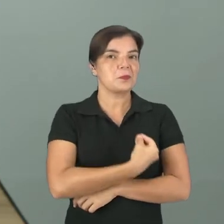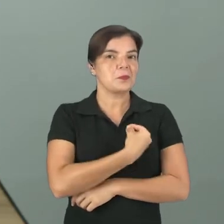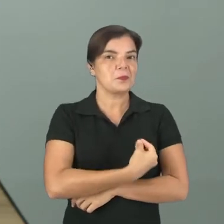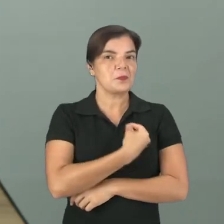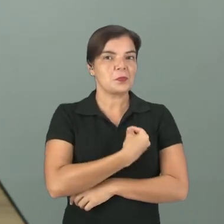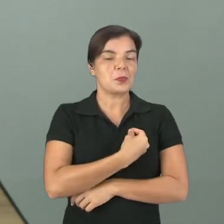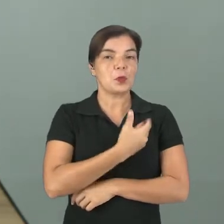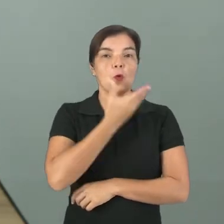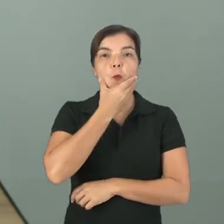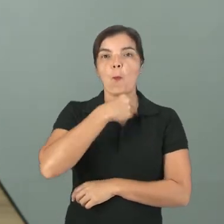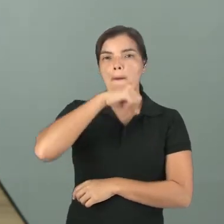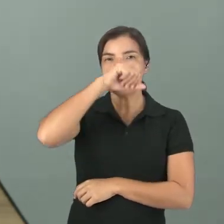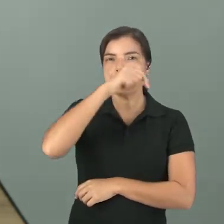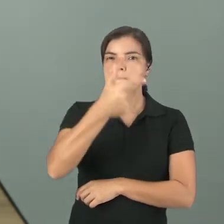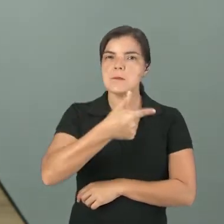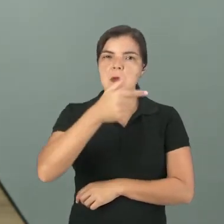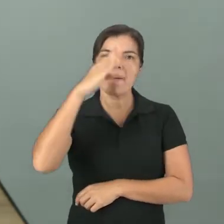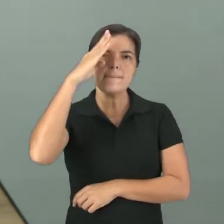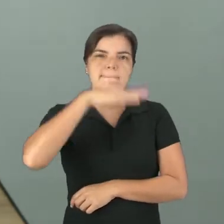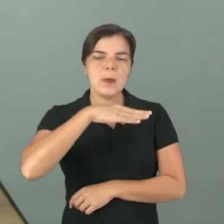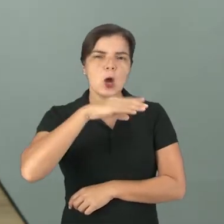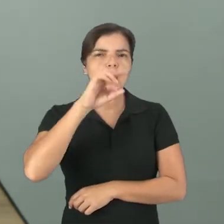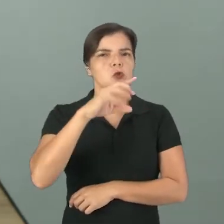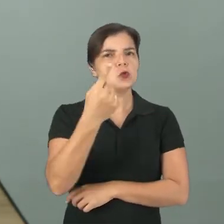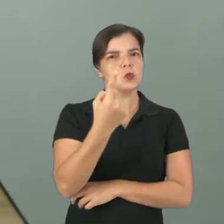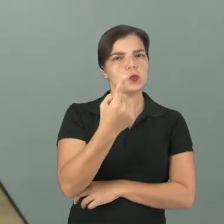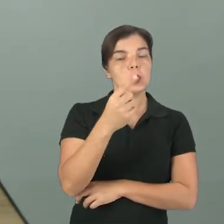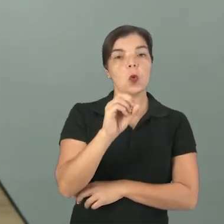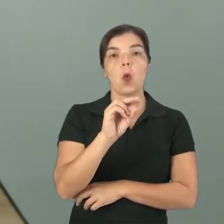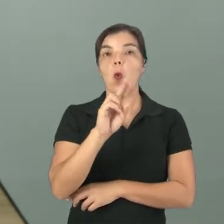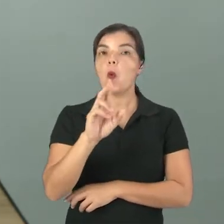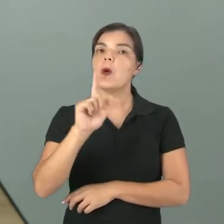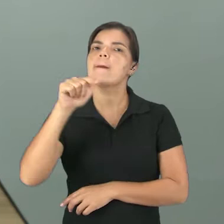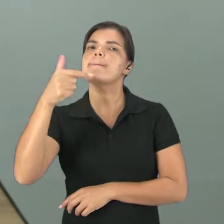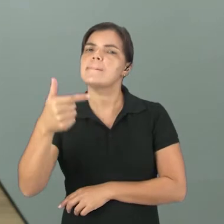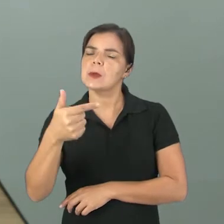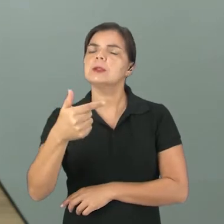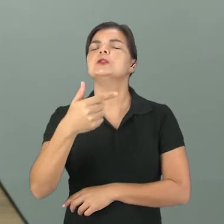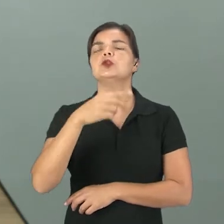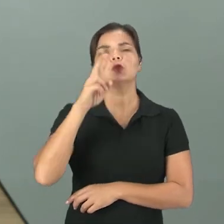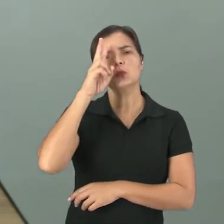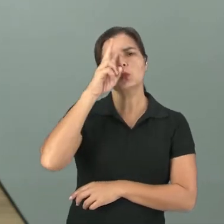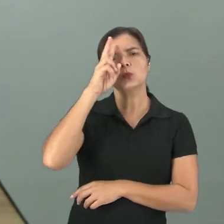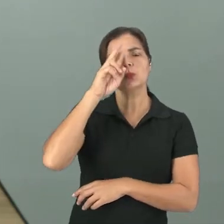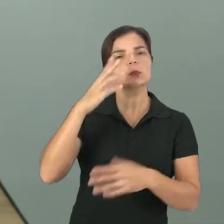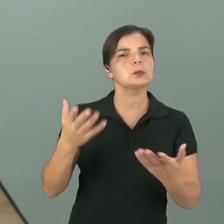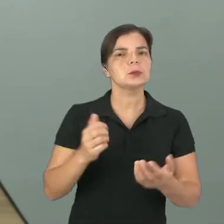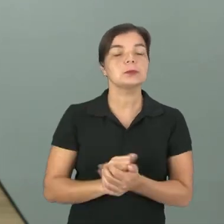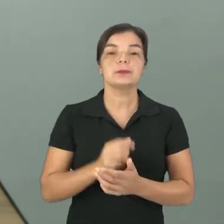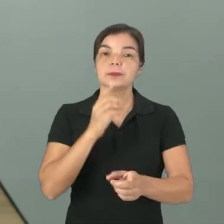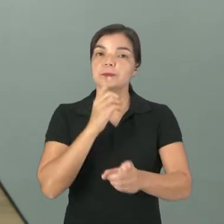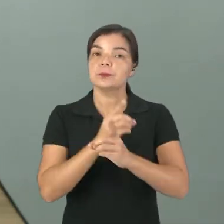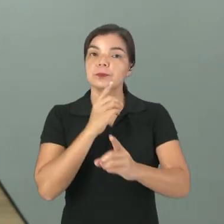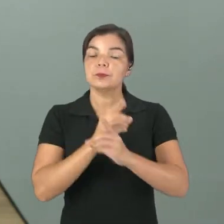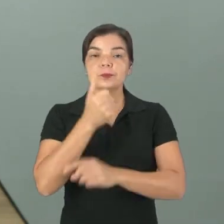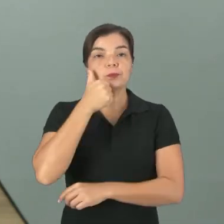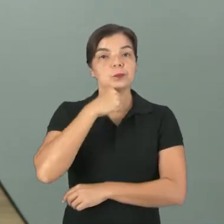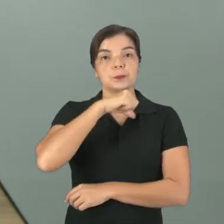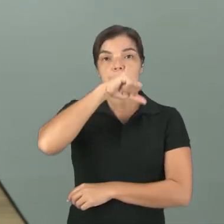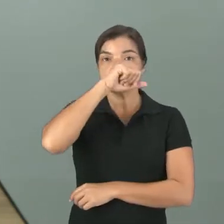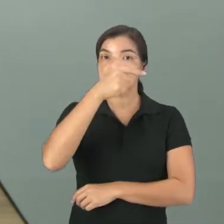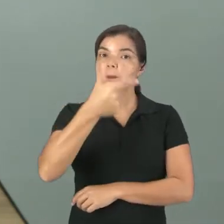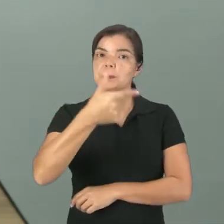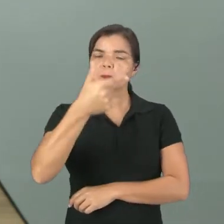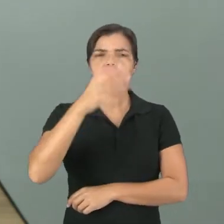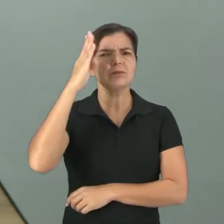uma madrasta cruel? Será que só em uma história ou em mais histórias? O que vocês acham? Onde nós encontramos aqui